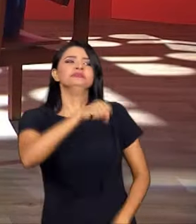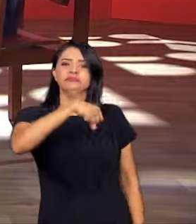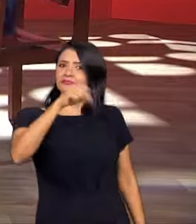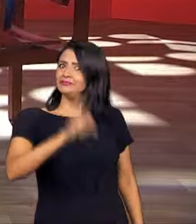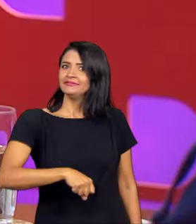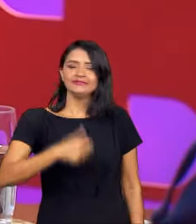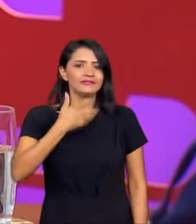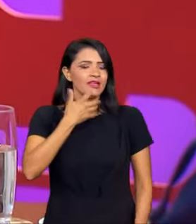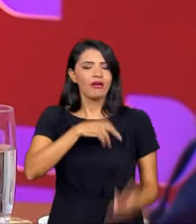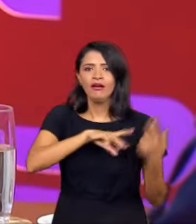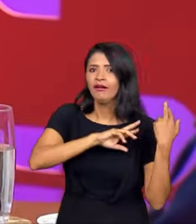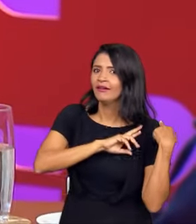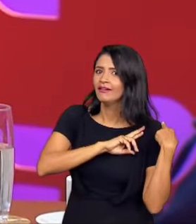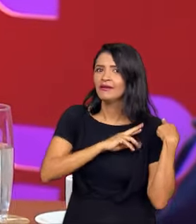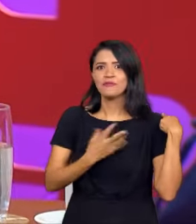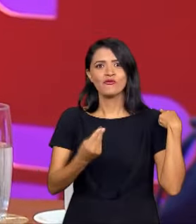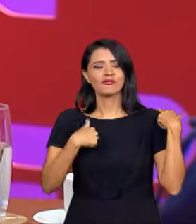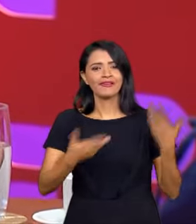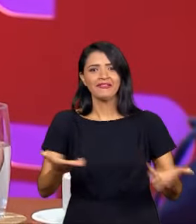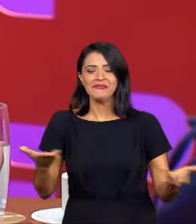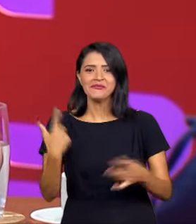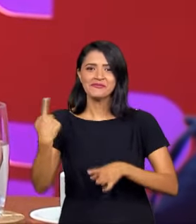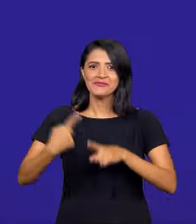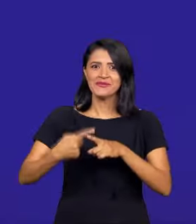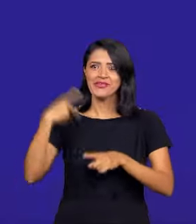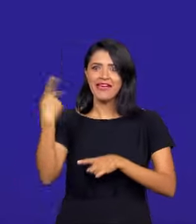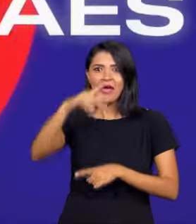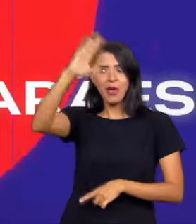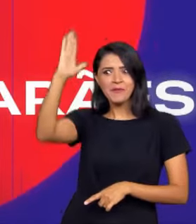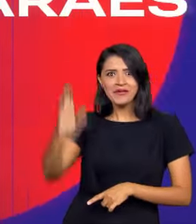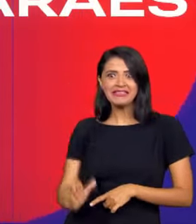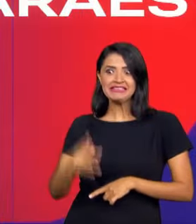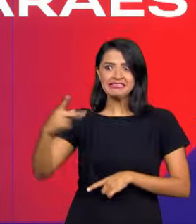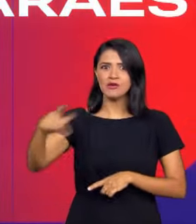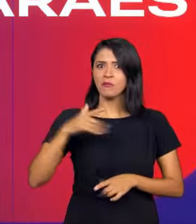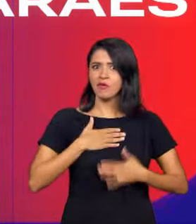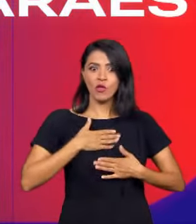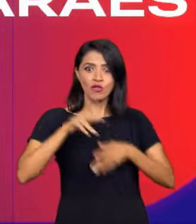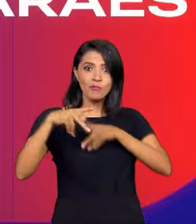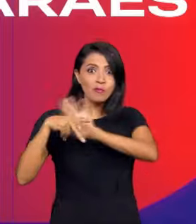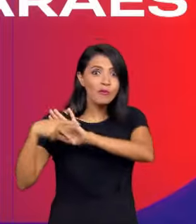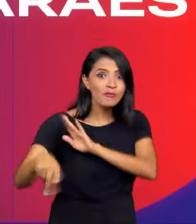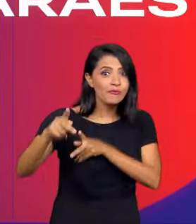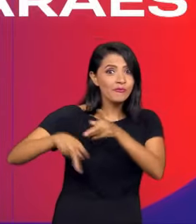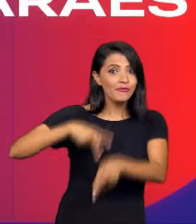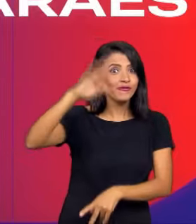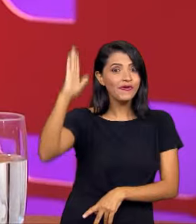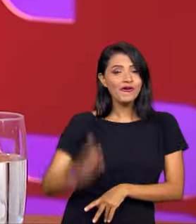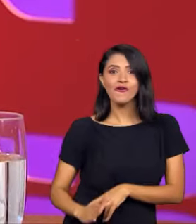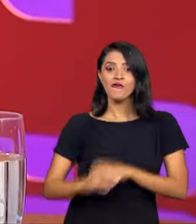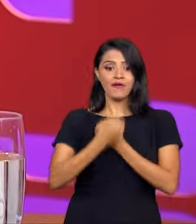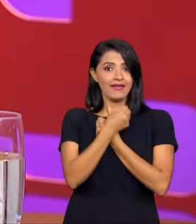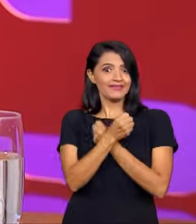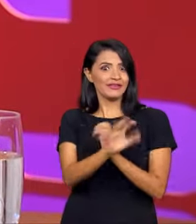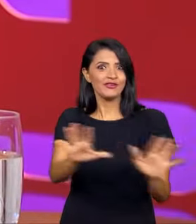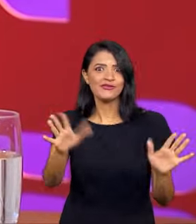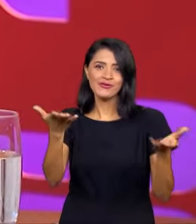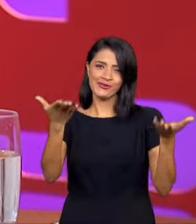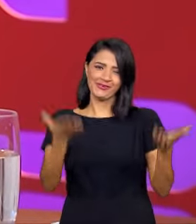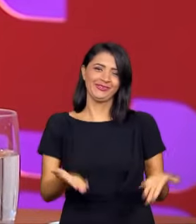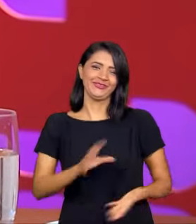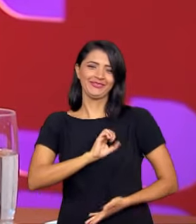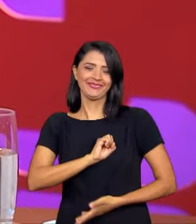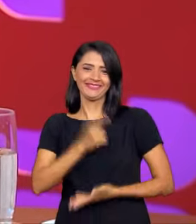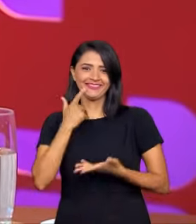por Deus, nosso senhor, eu me sinto muito responsável agora. Porque é do Brasil esse programa, não é meu, é do povo brasileiro. É Sem Censura,